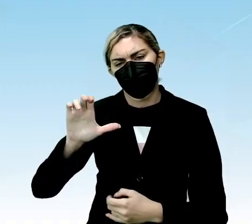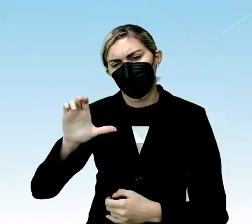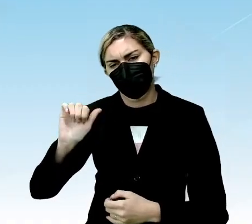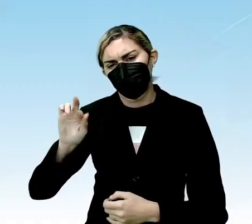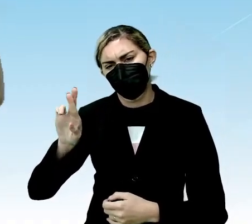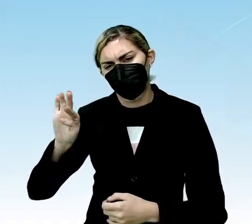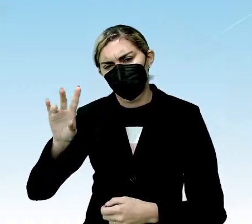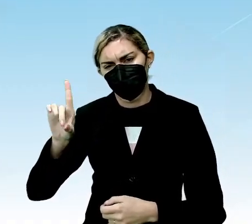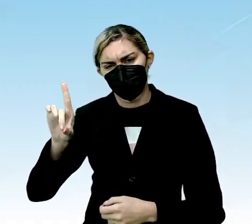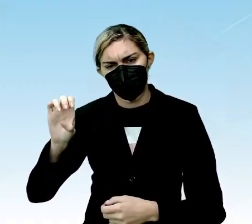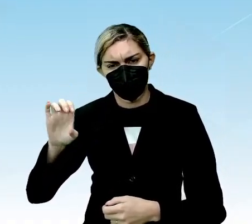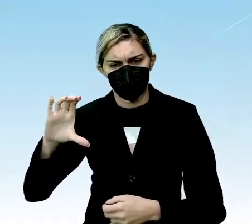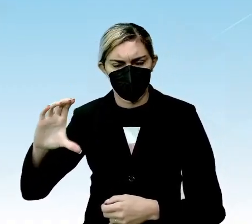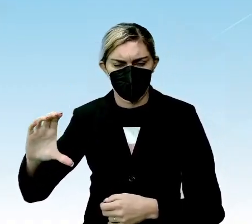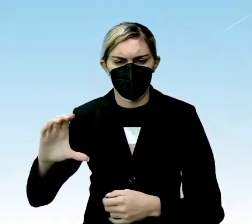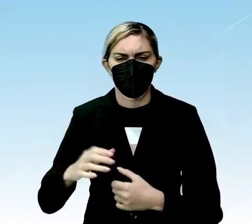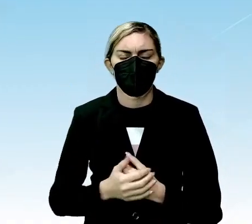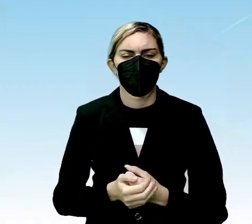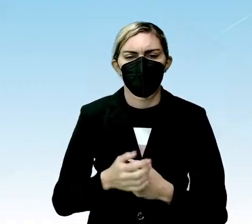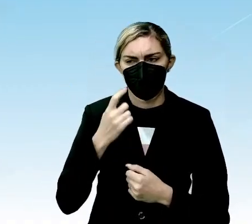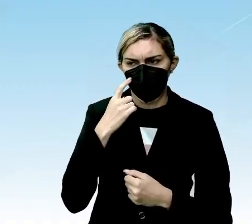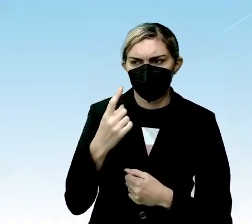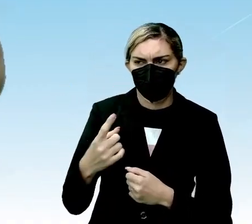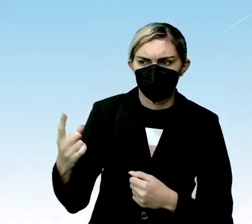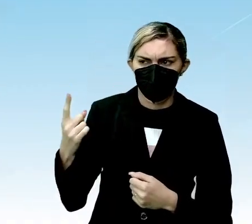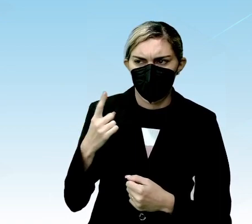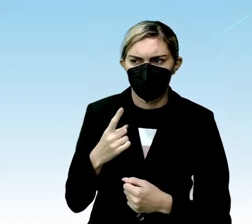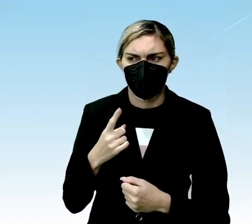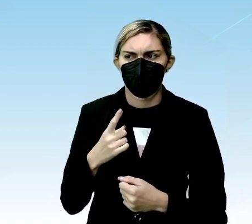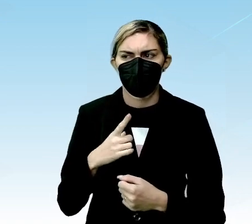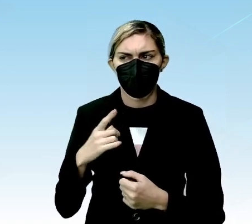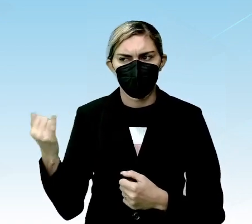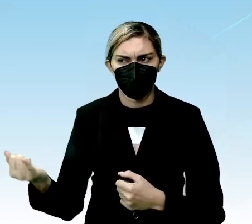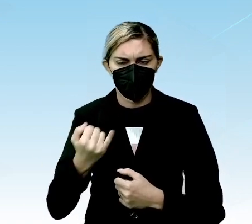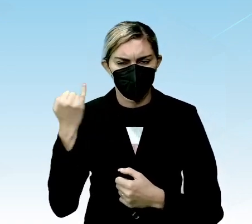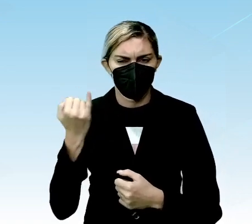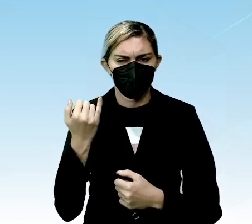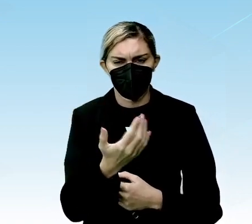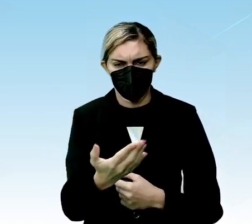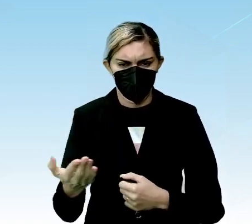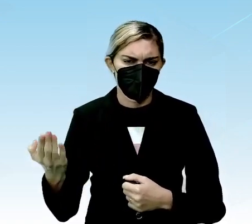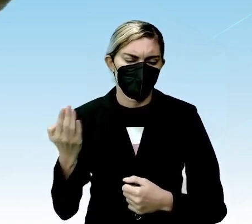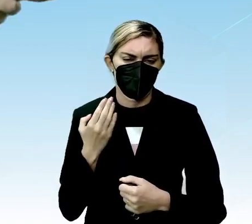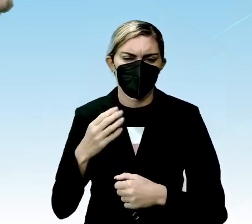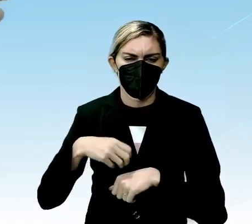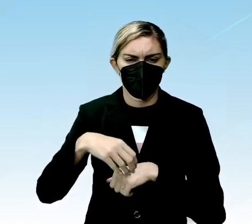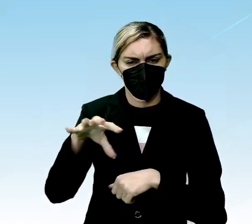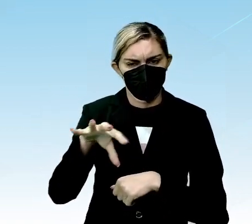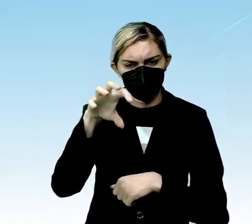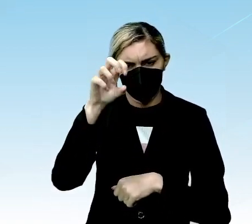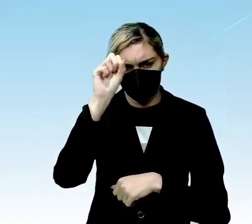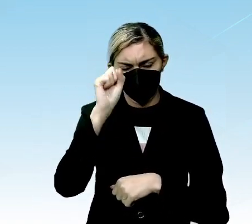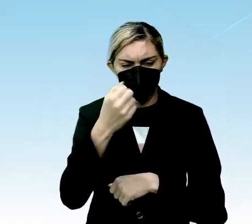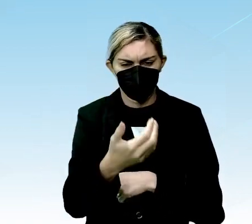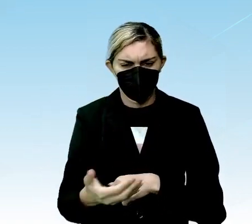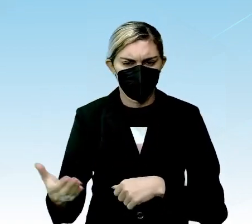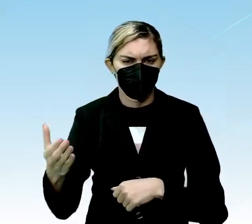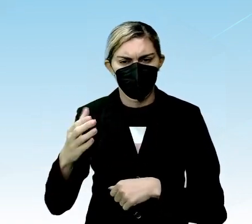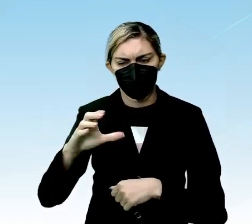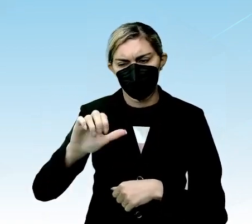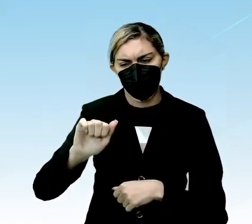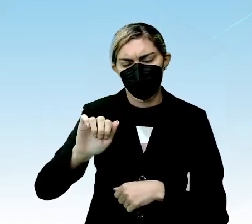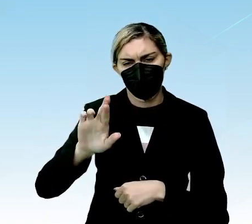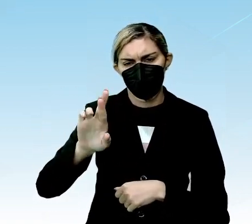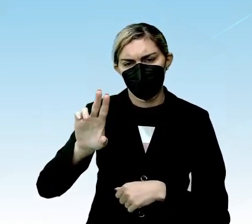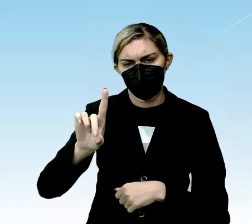Allan Kardec, vamos conhecer essa figura e a importância dele para o espiritismo kardecista.